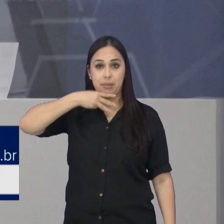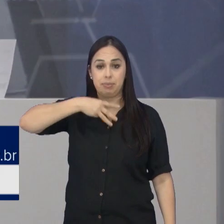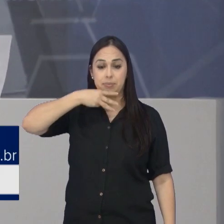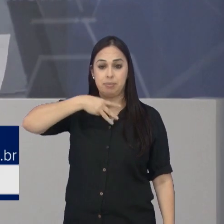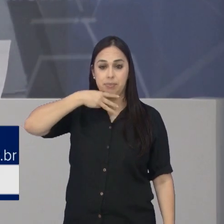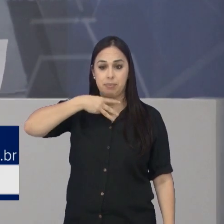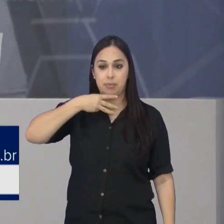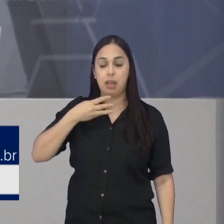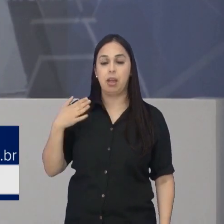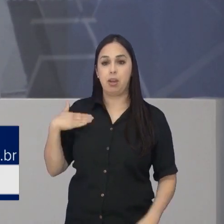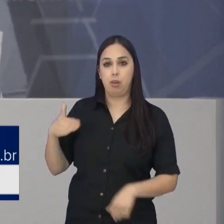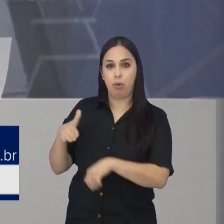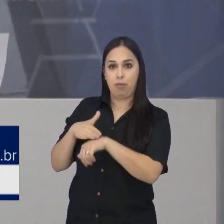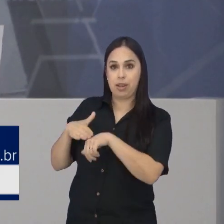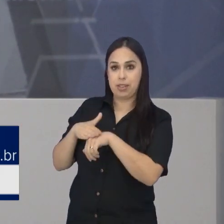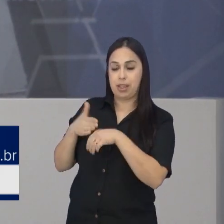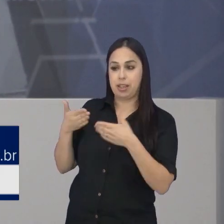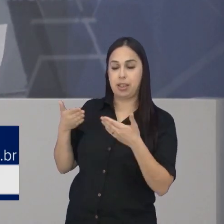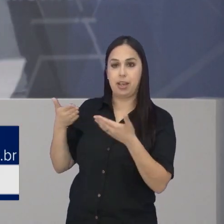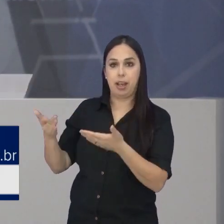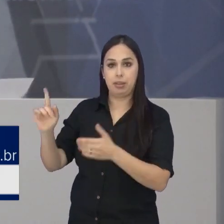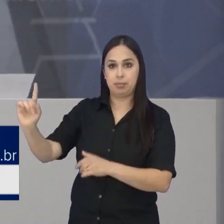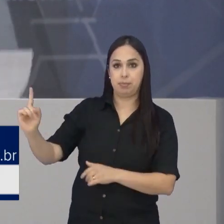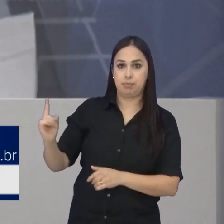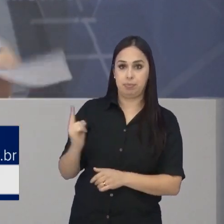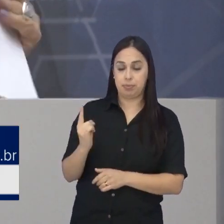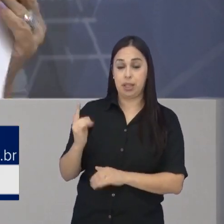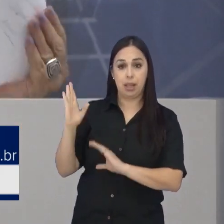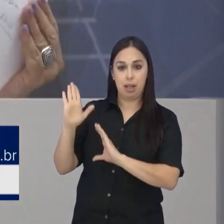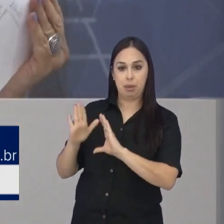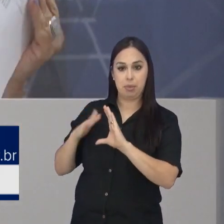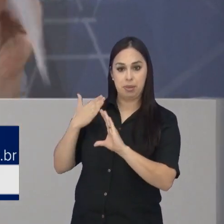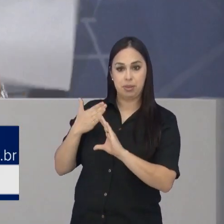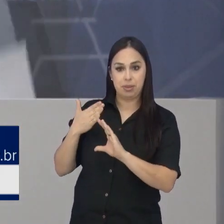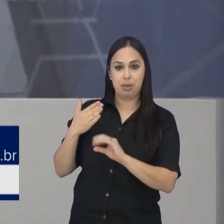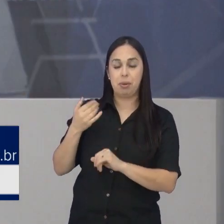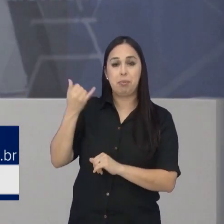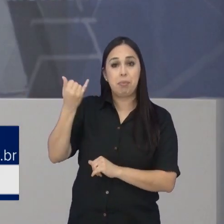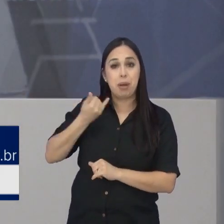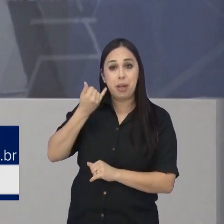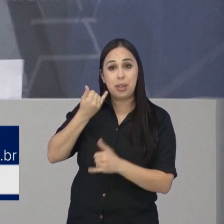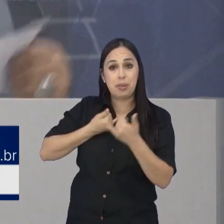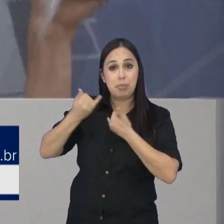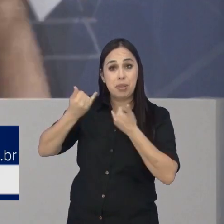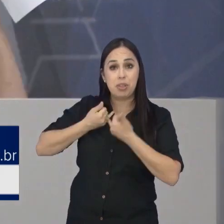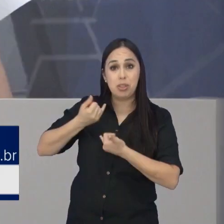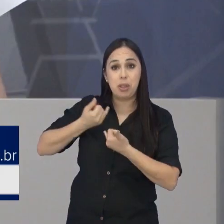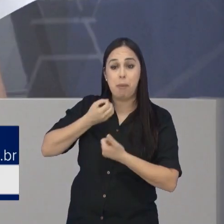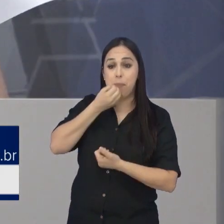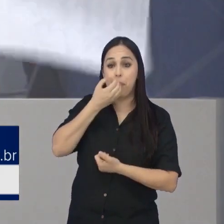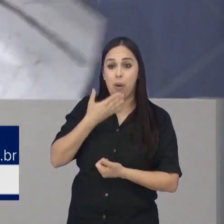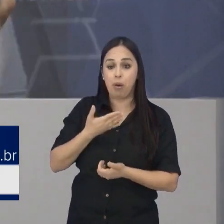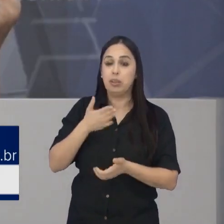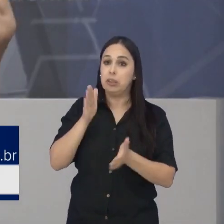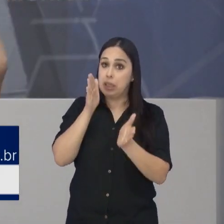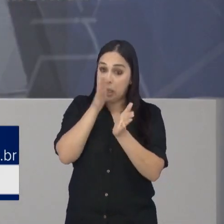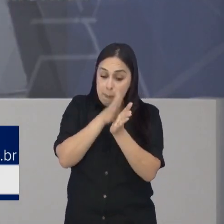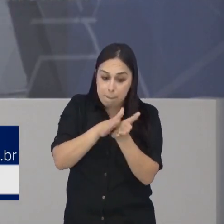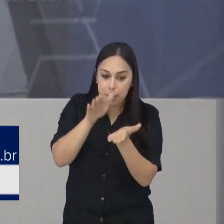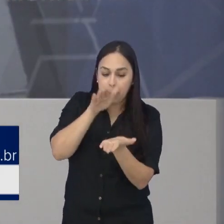falei com ele agora, passei lá no meu gabinete, e ele me mandou uma boa notícia, e impressa, inclusive, está